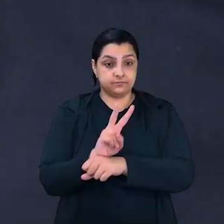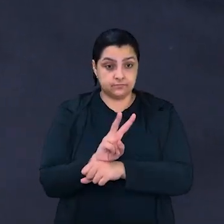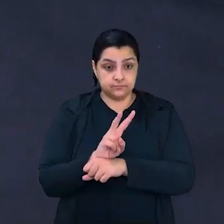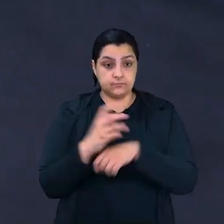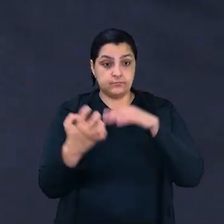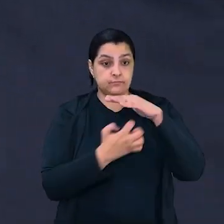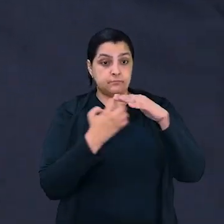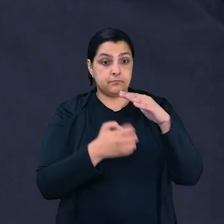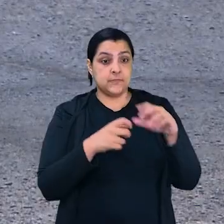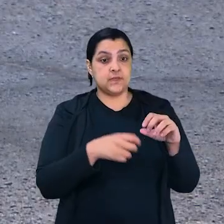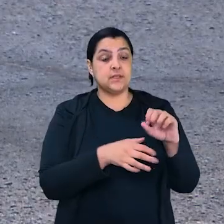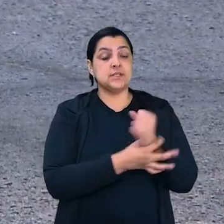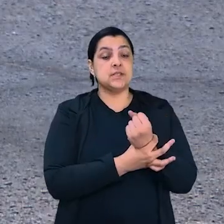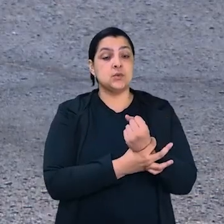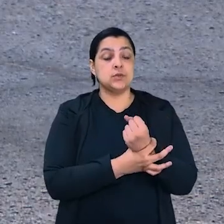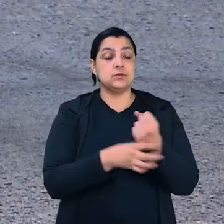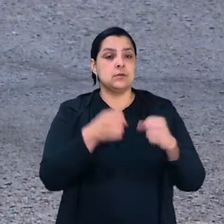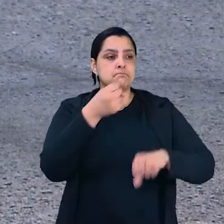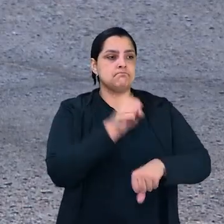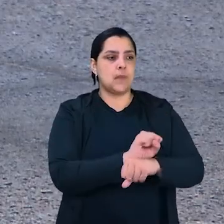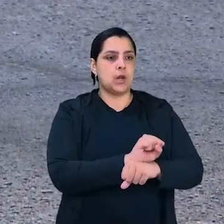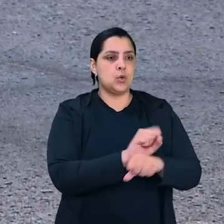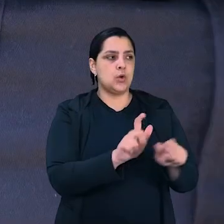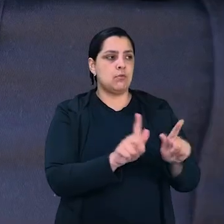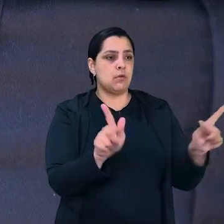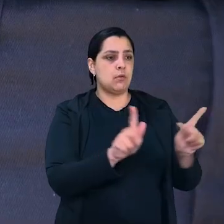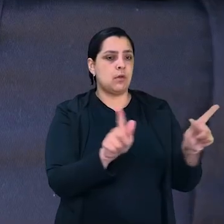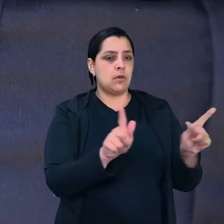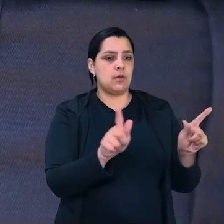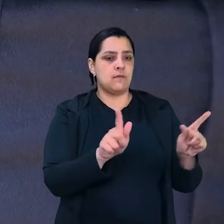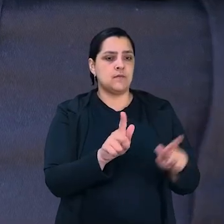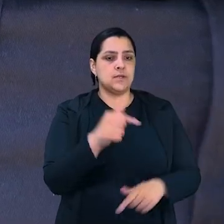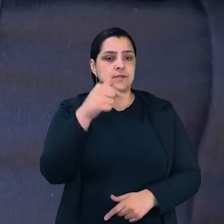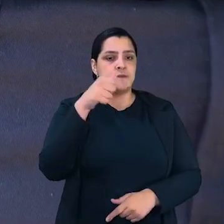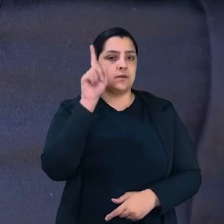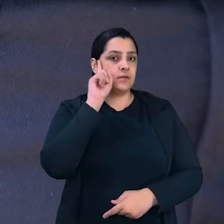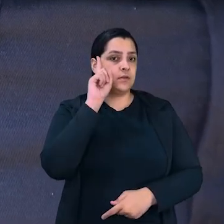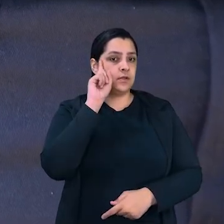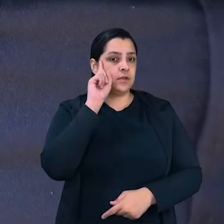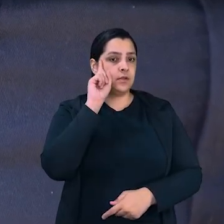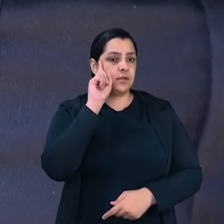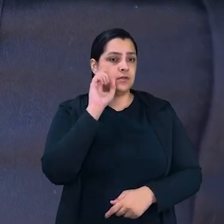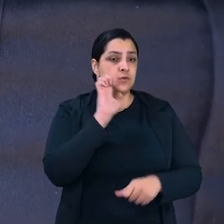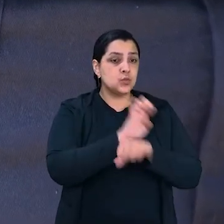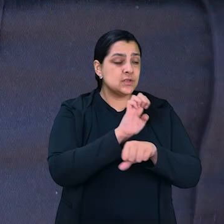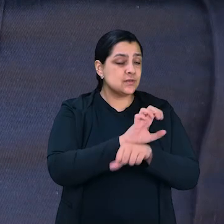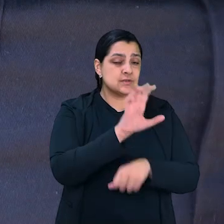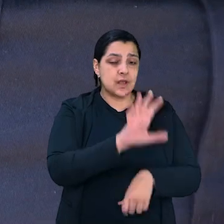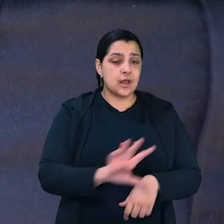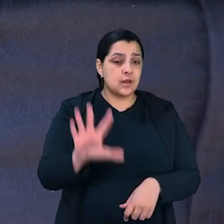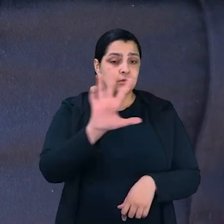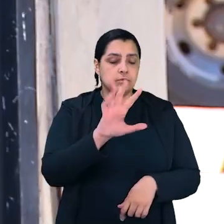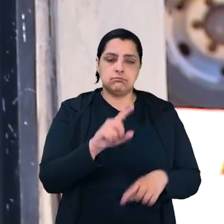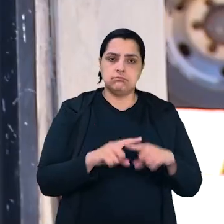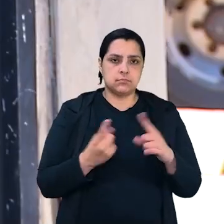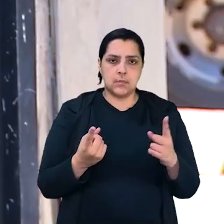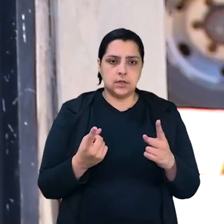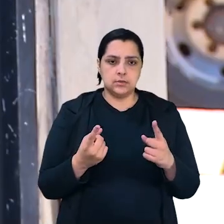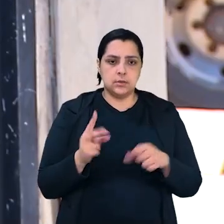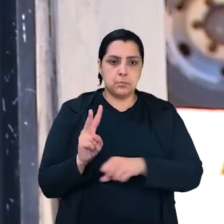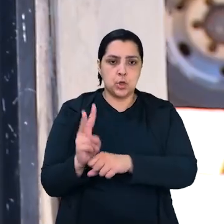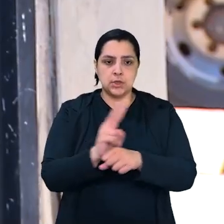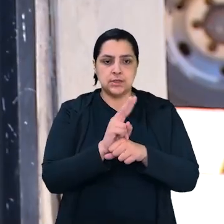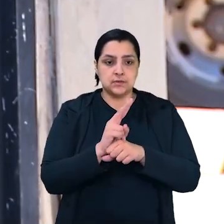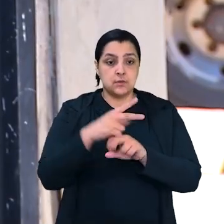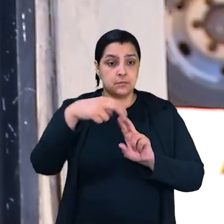os vigilantes de empresas de segurança paralisaram os serviços por cerca de 7 dias em todo o estado. Mas,